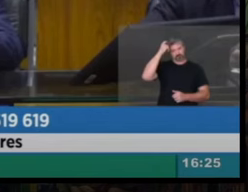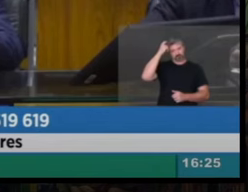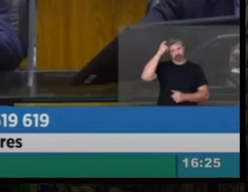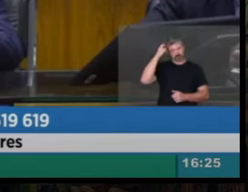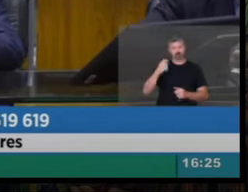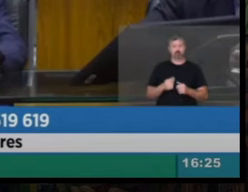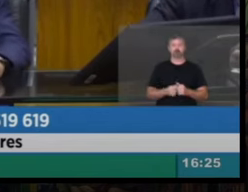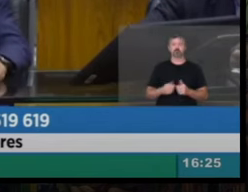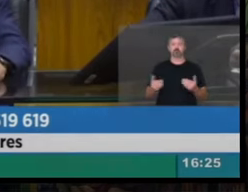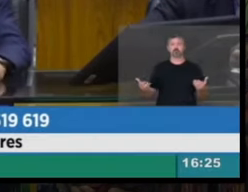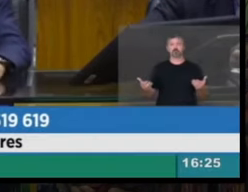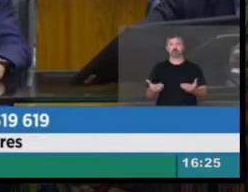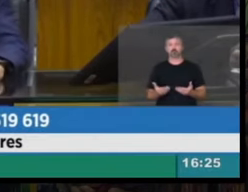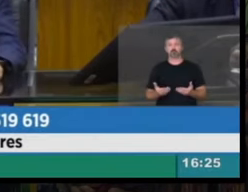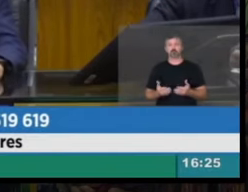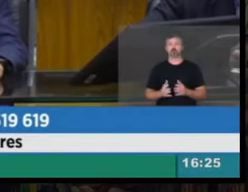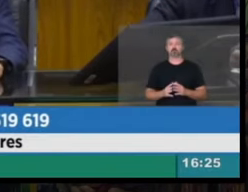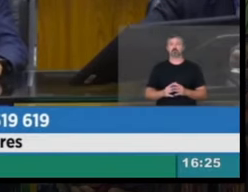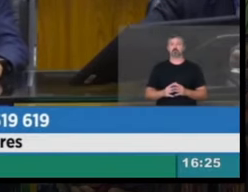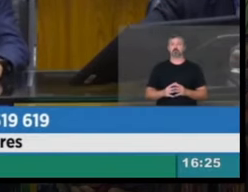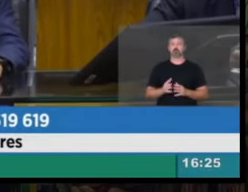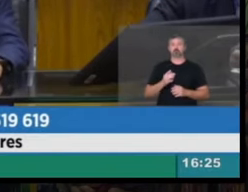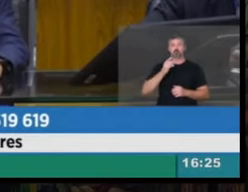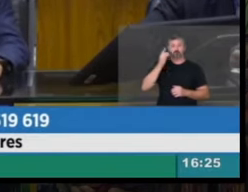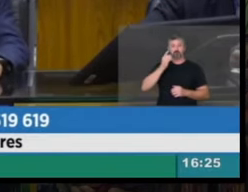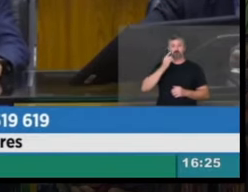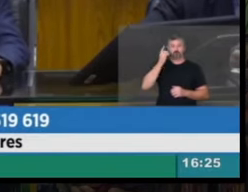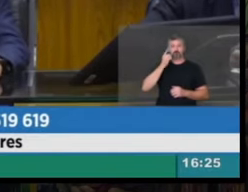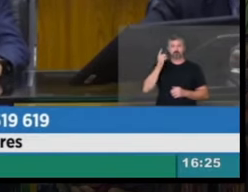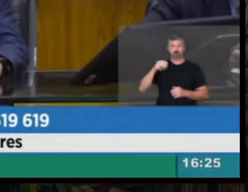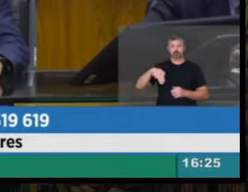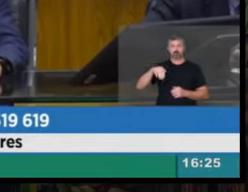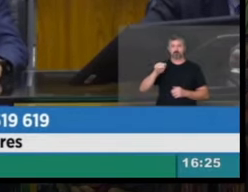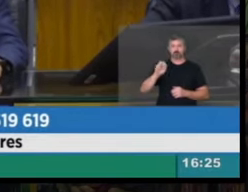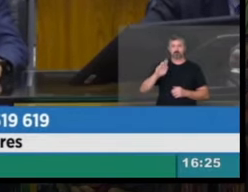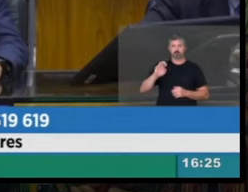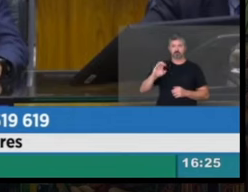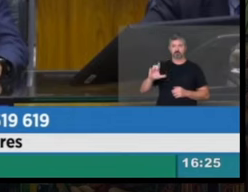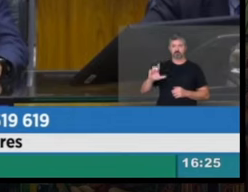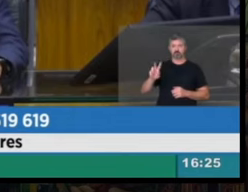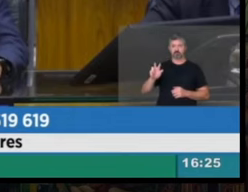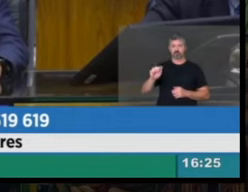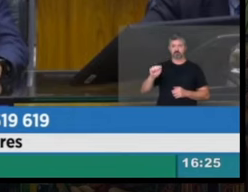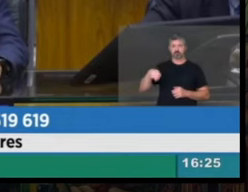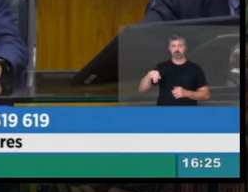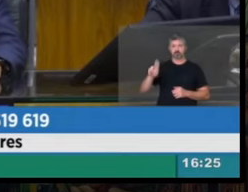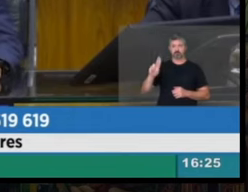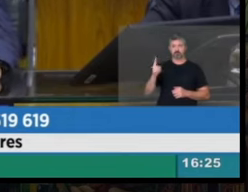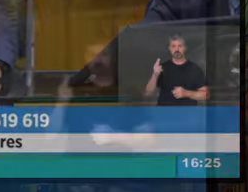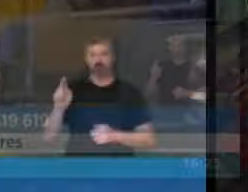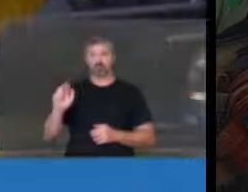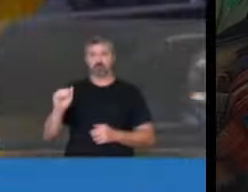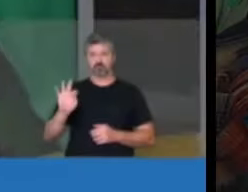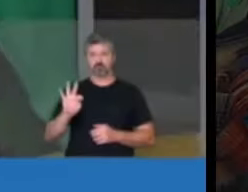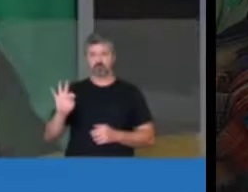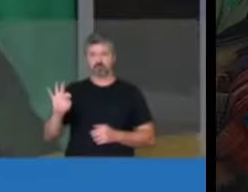Com a palavra, o deputado Marcel Van Hatten, do Rio Grande do Sul.